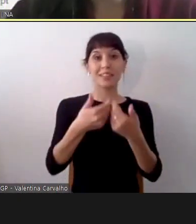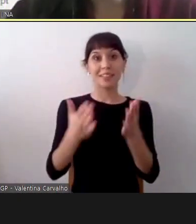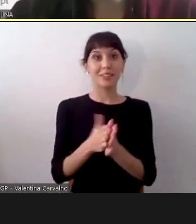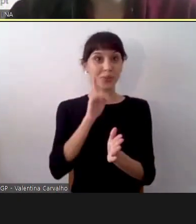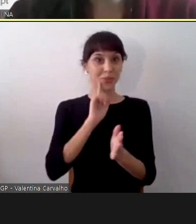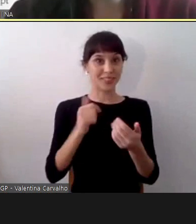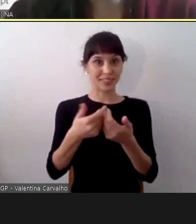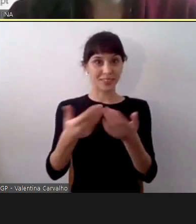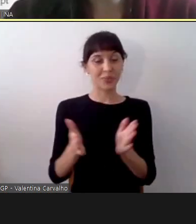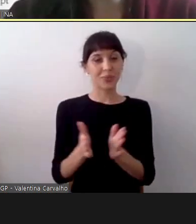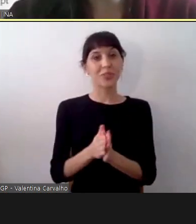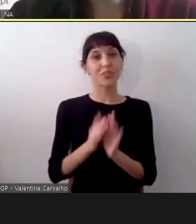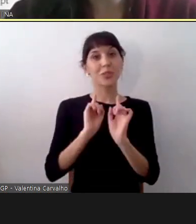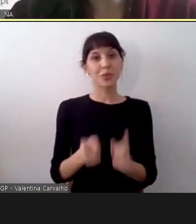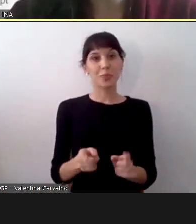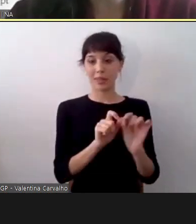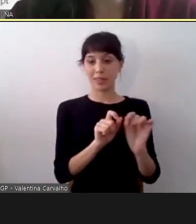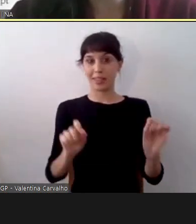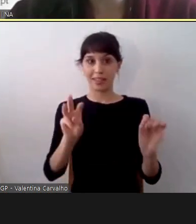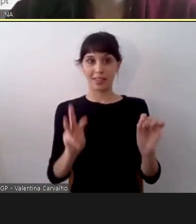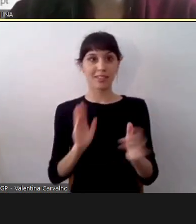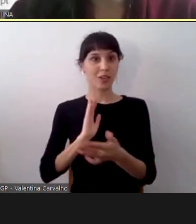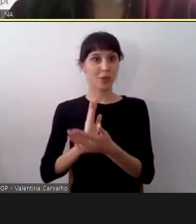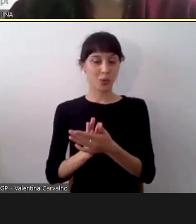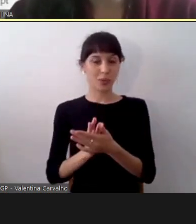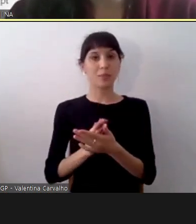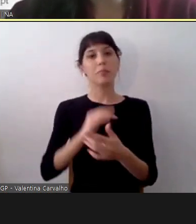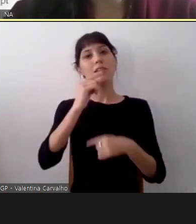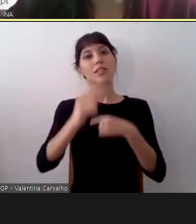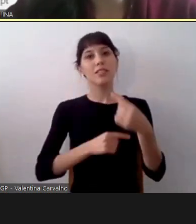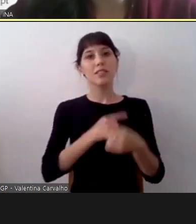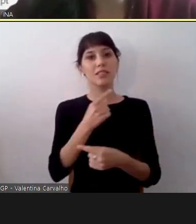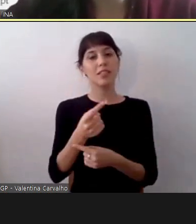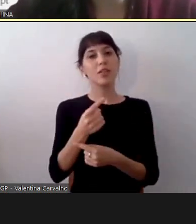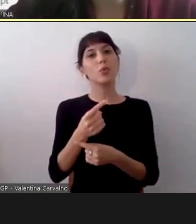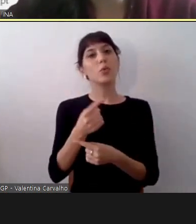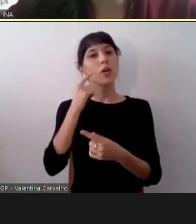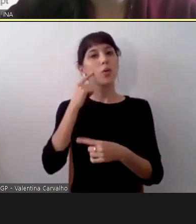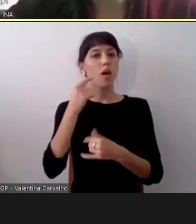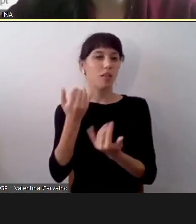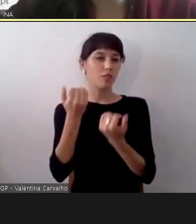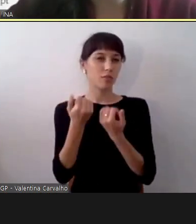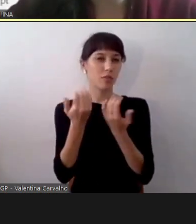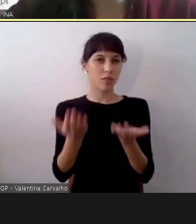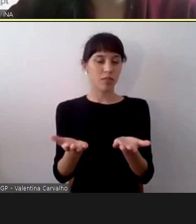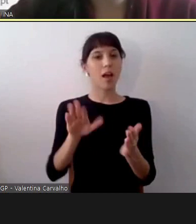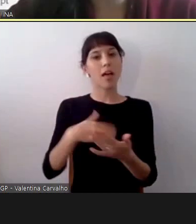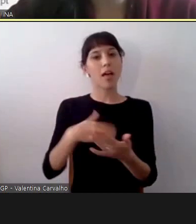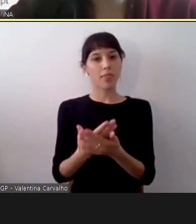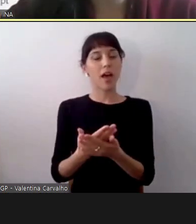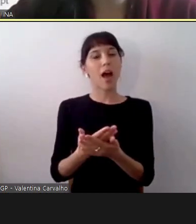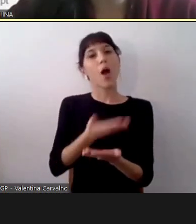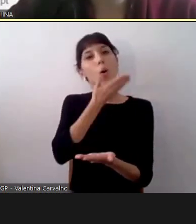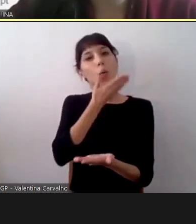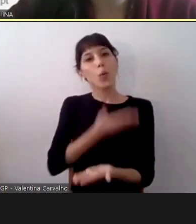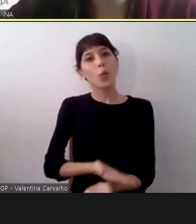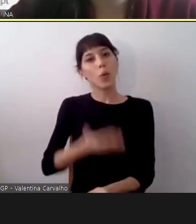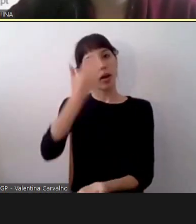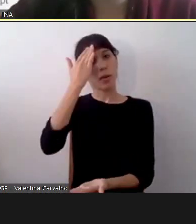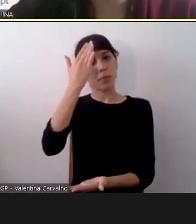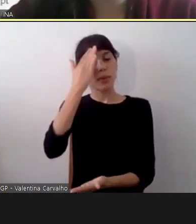Damos início à terceira e última sessão do ciclo de webinars sobre capacitação da administração pública no contexto do Plano de